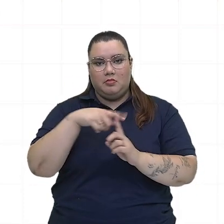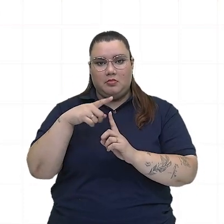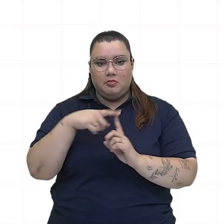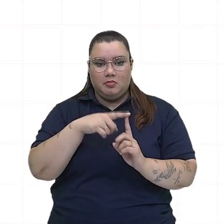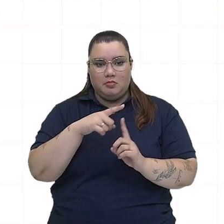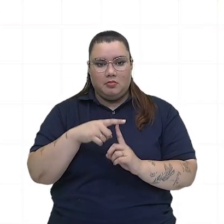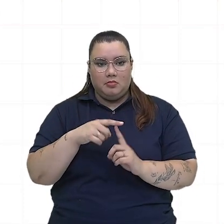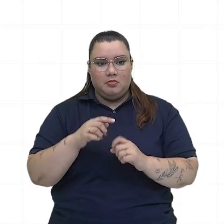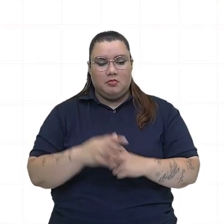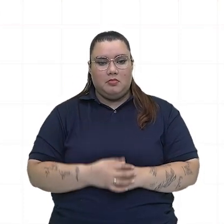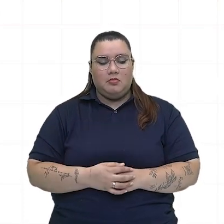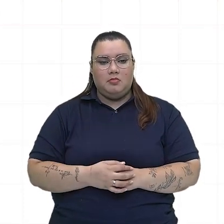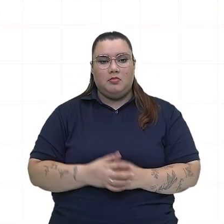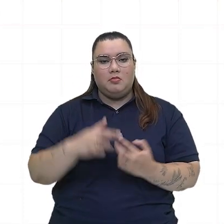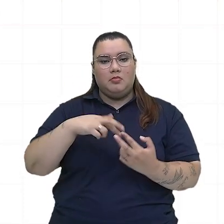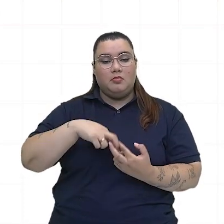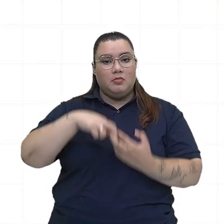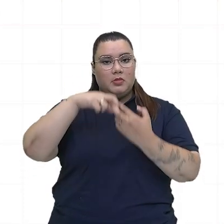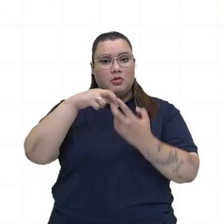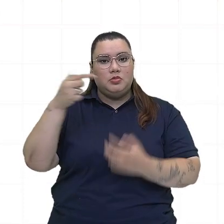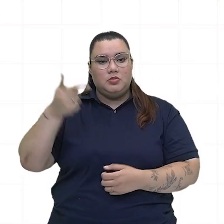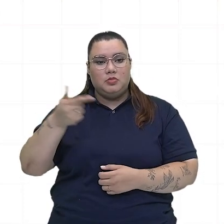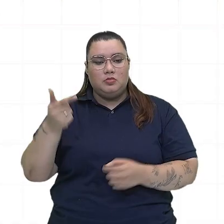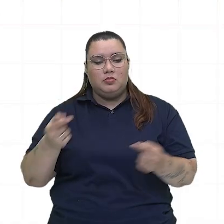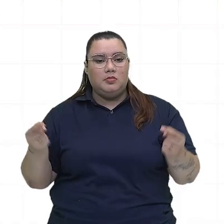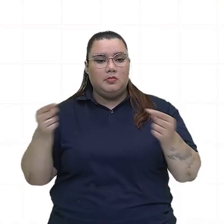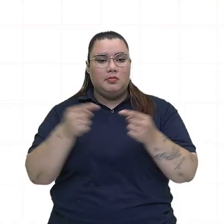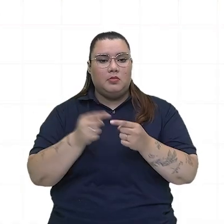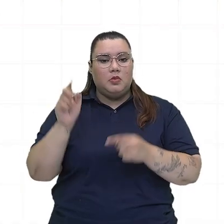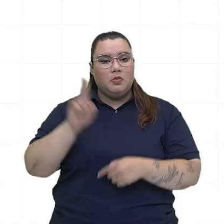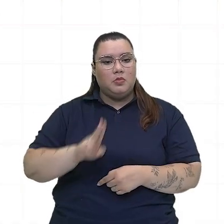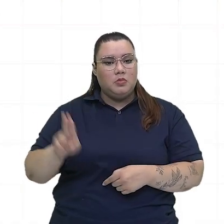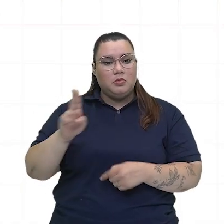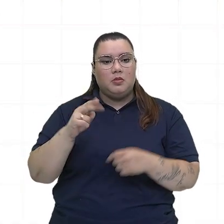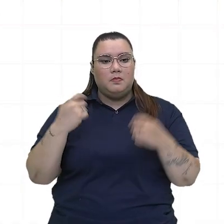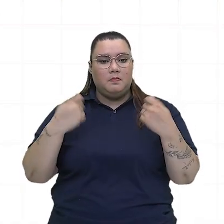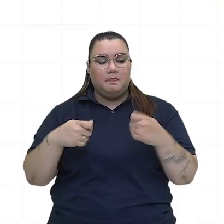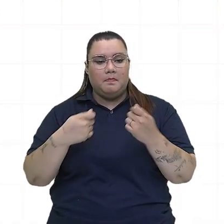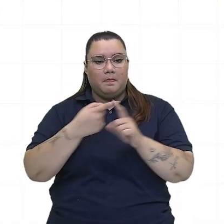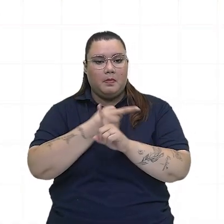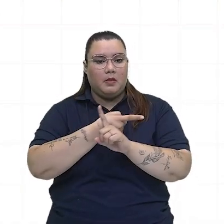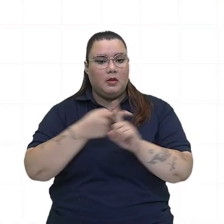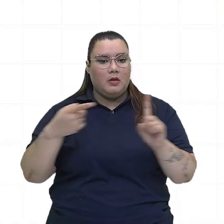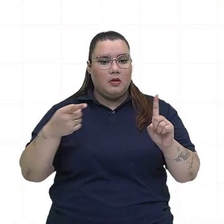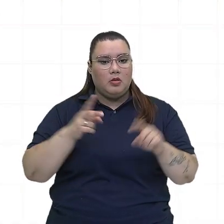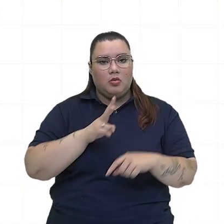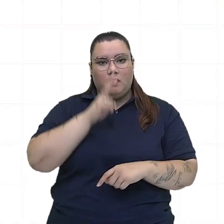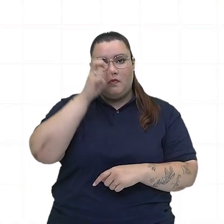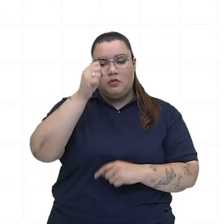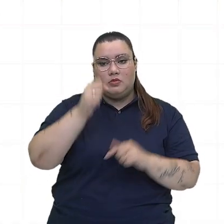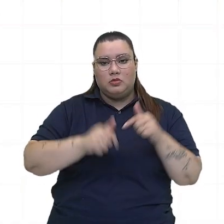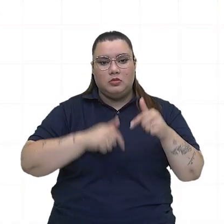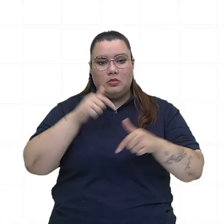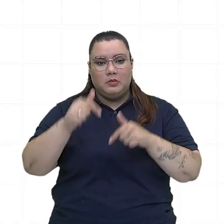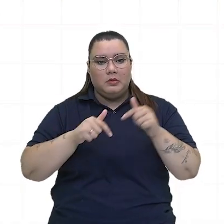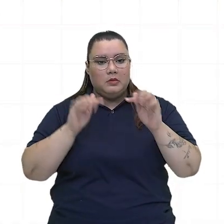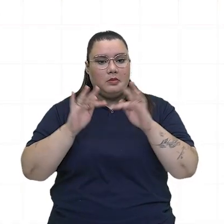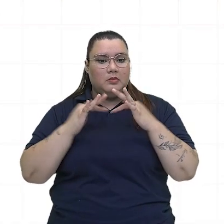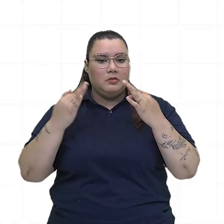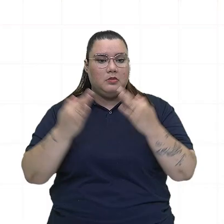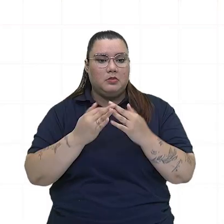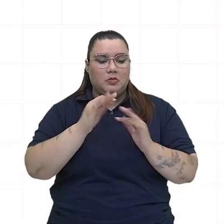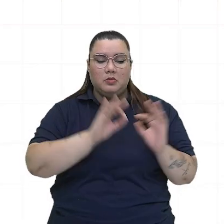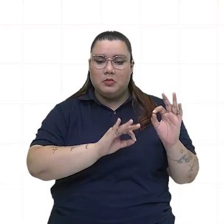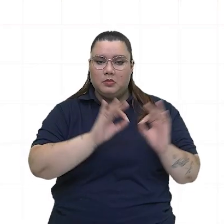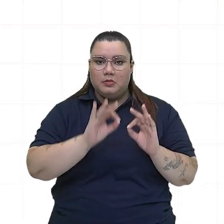fiscais. O estabelecimento, ele também precisa utilizar, no mínimo, metade da força de trabalho familiar